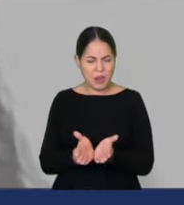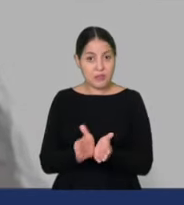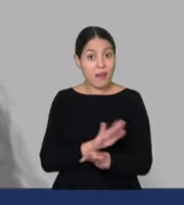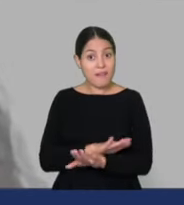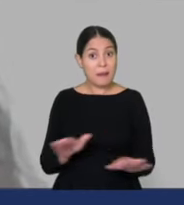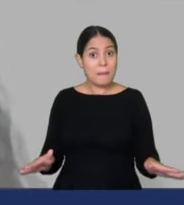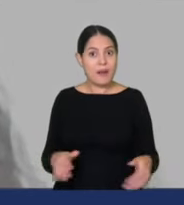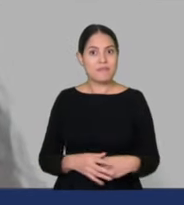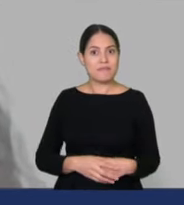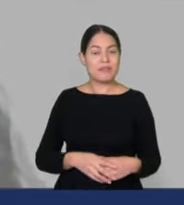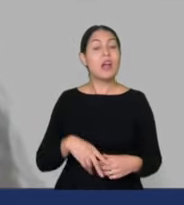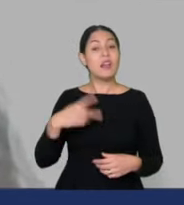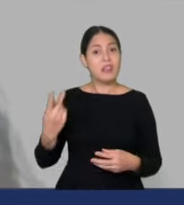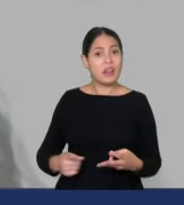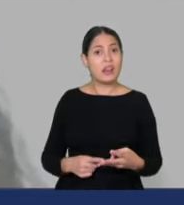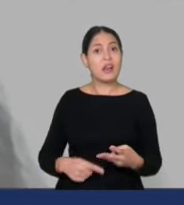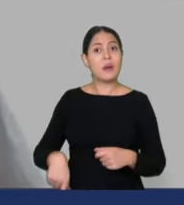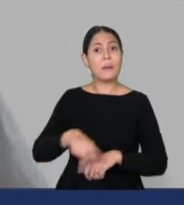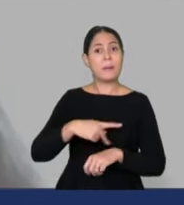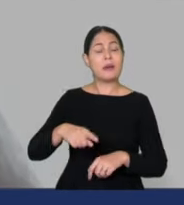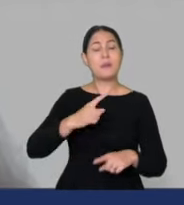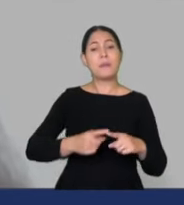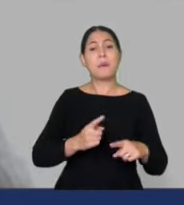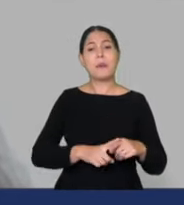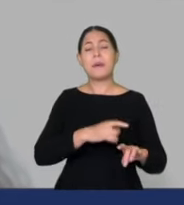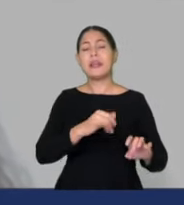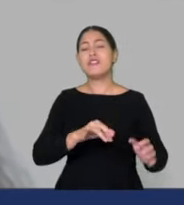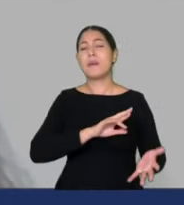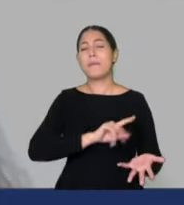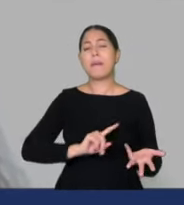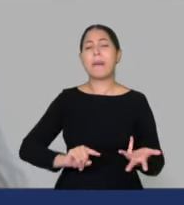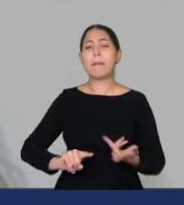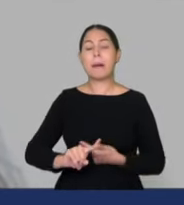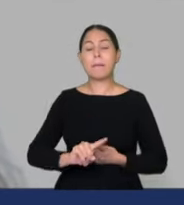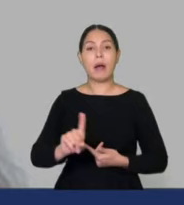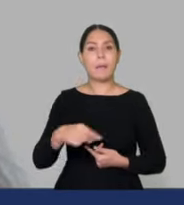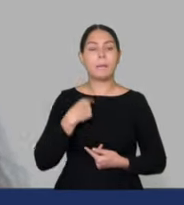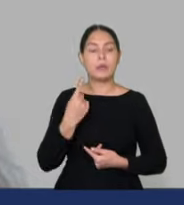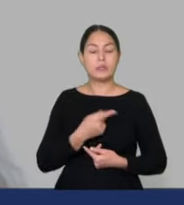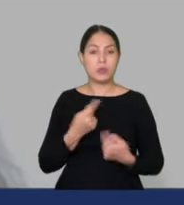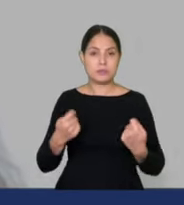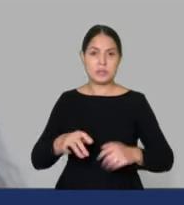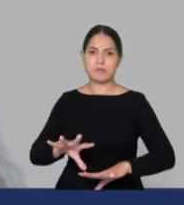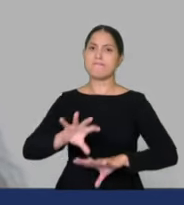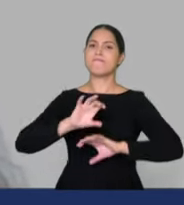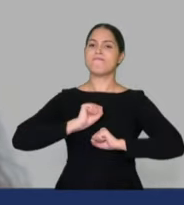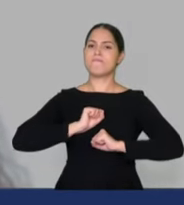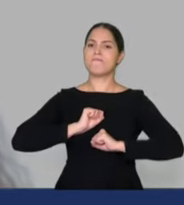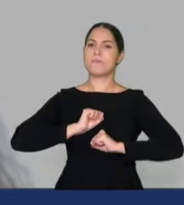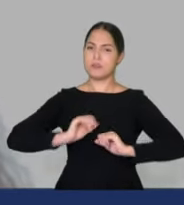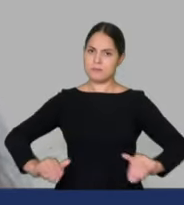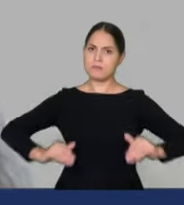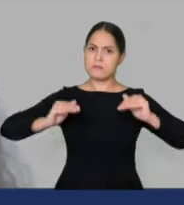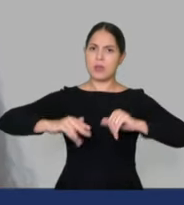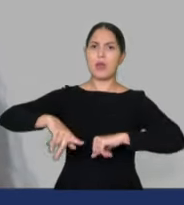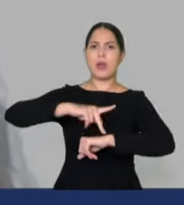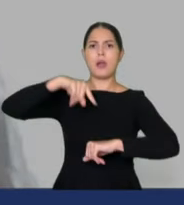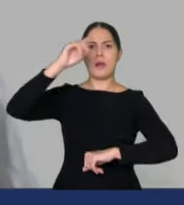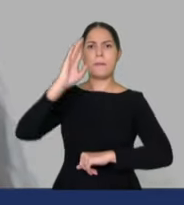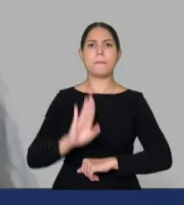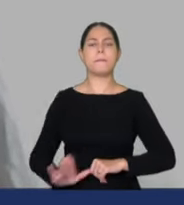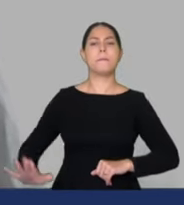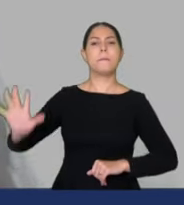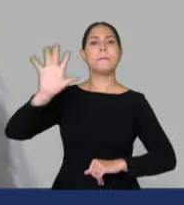problemas geopolíticos em torno da energia. Então é preciso se reapropriar e garantir a soberania sobre as nossas cadeias de